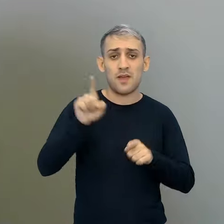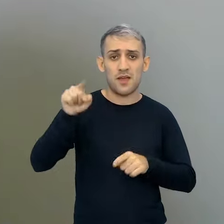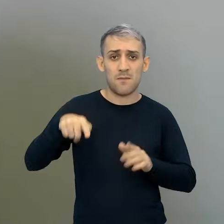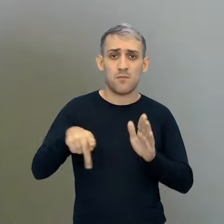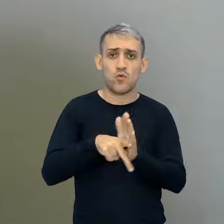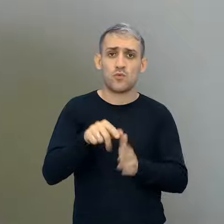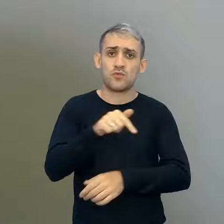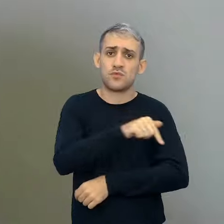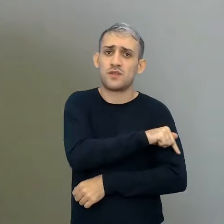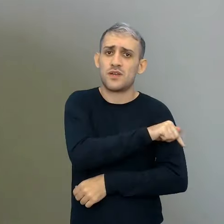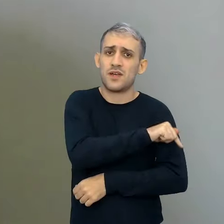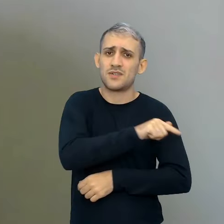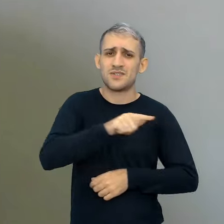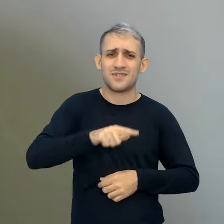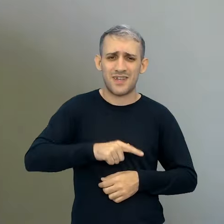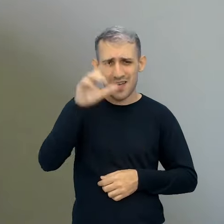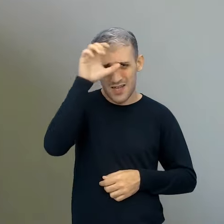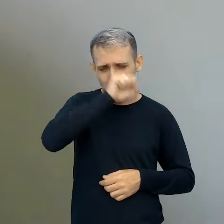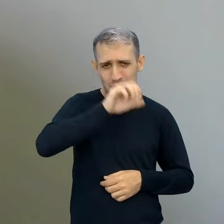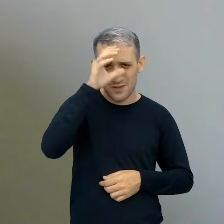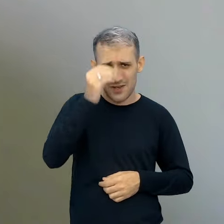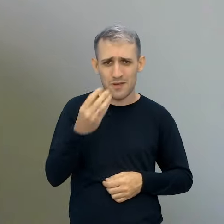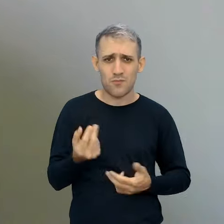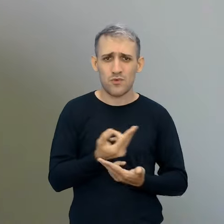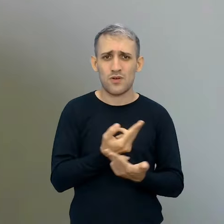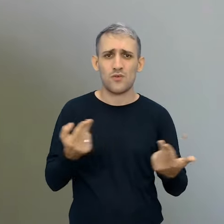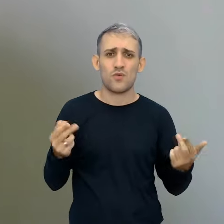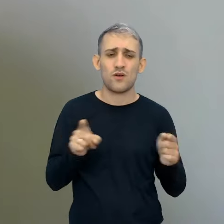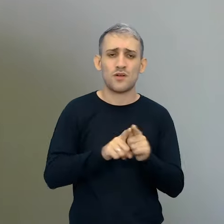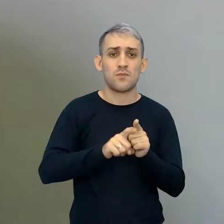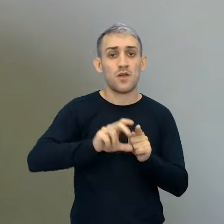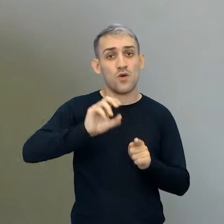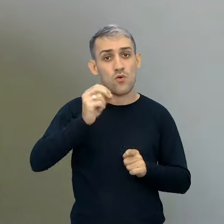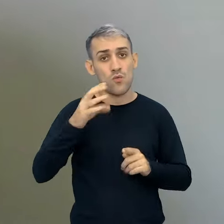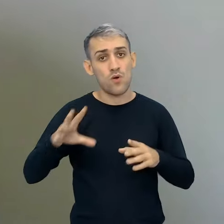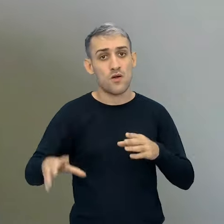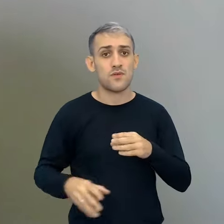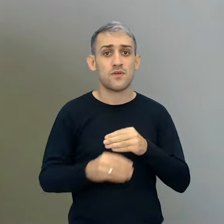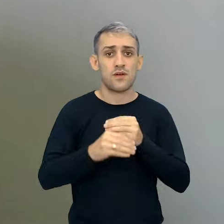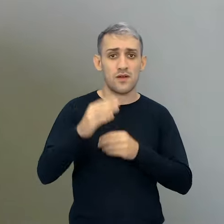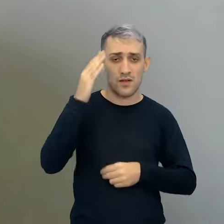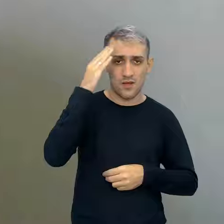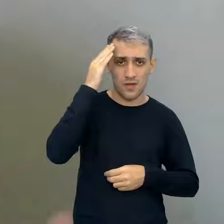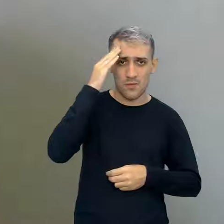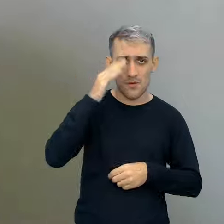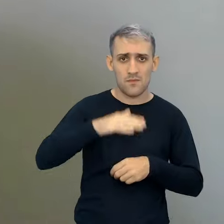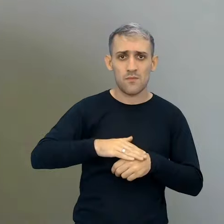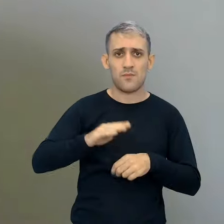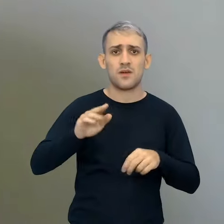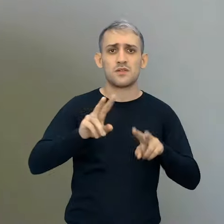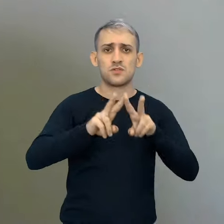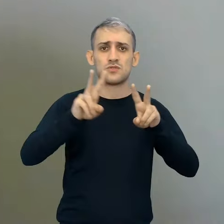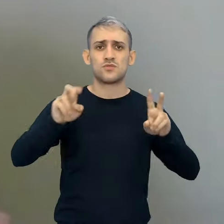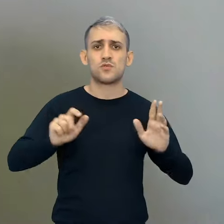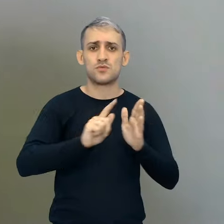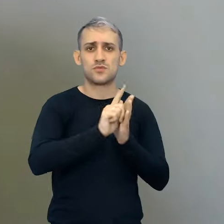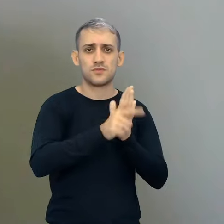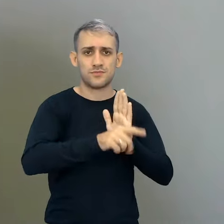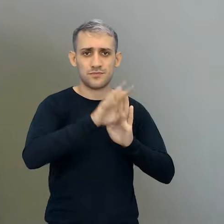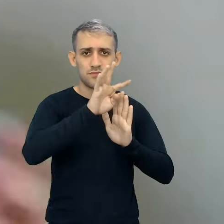ano tem muito a aprender também ou ali acrescentar novos saberes em razão desses gêneros